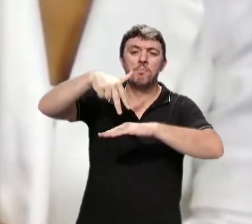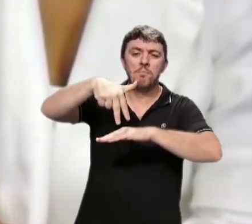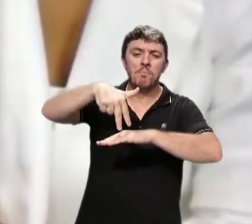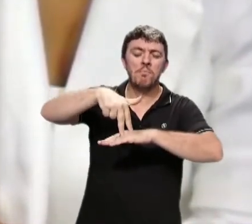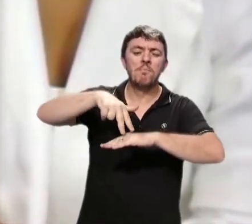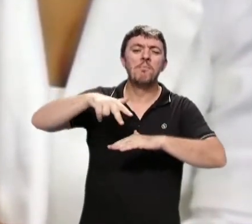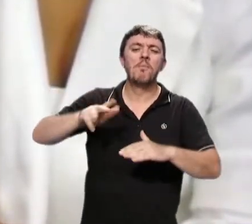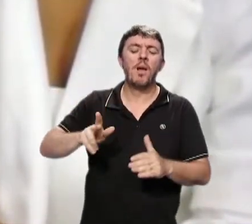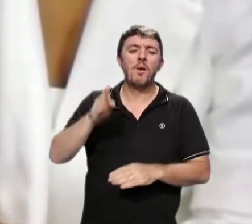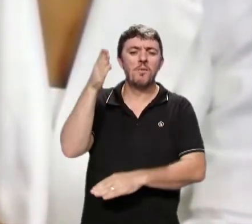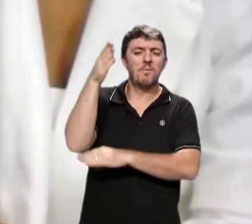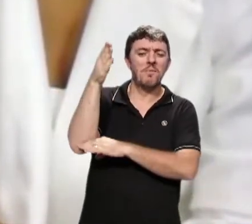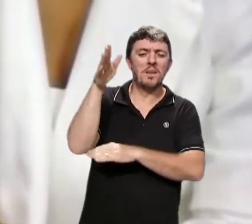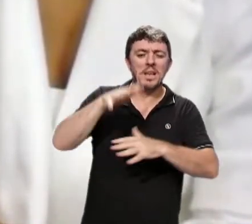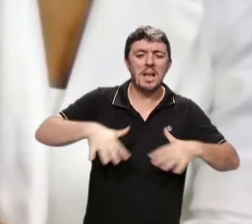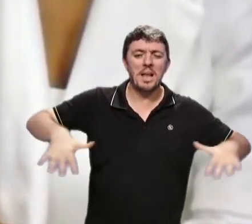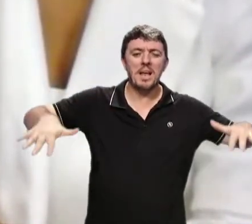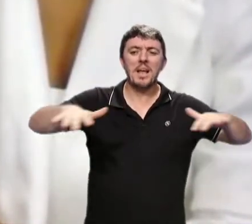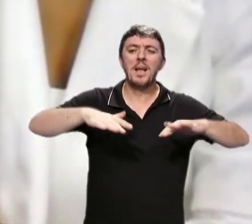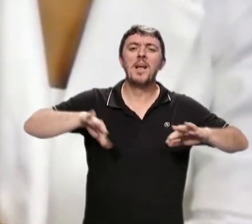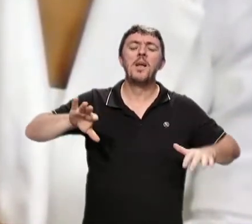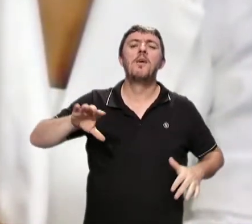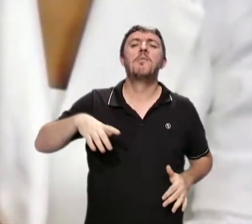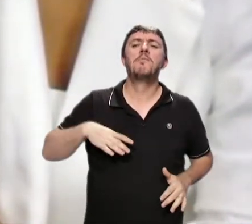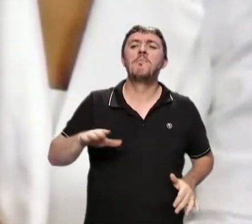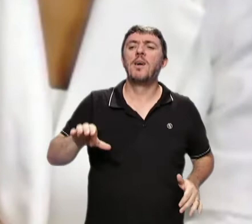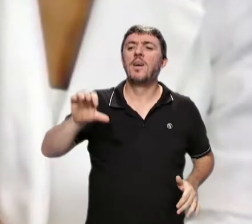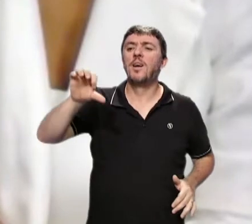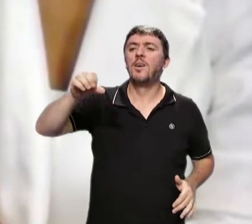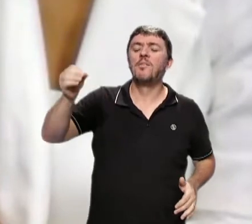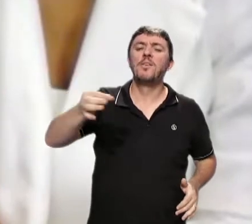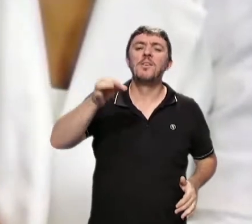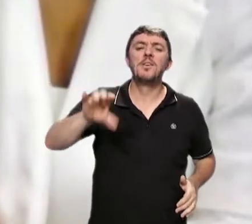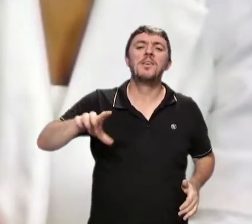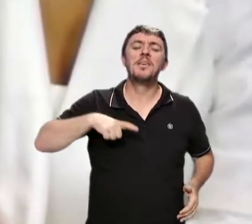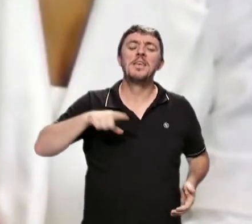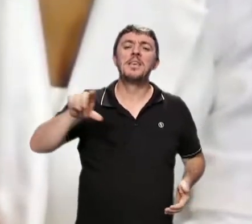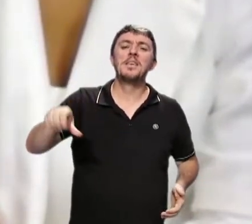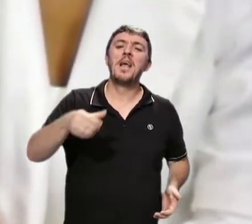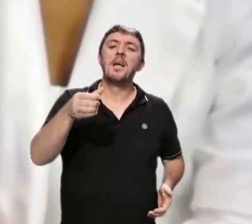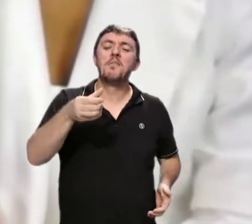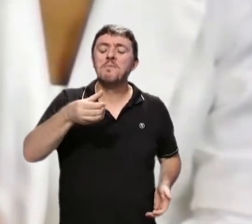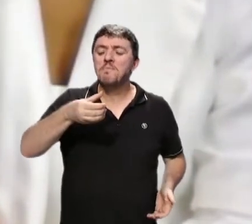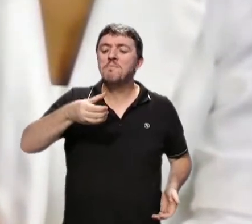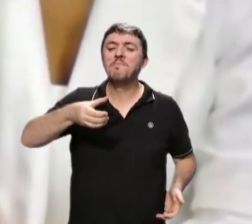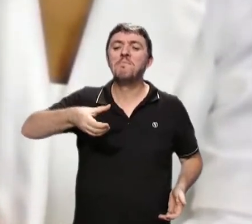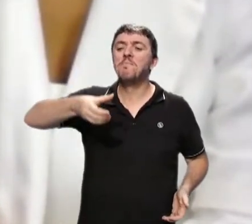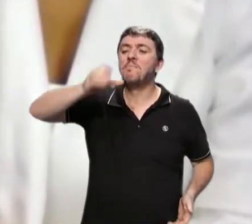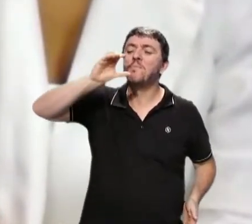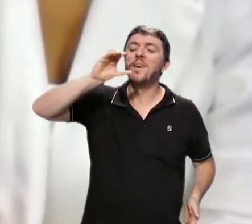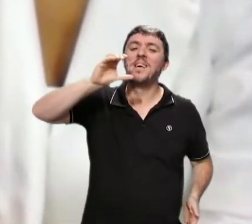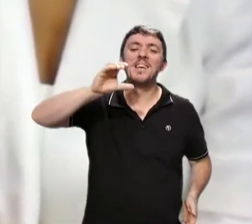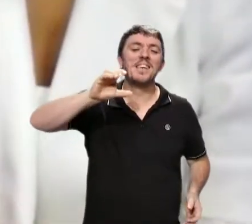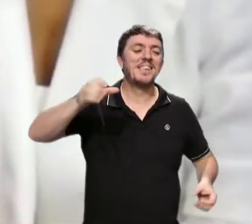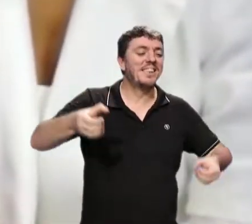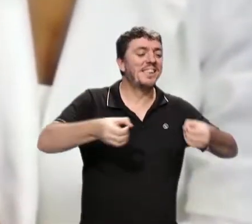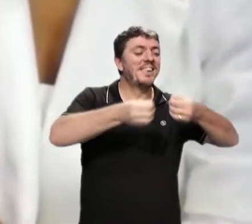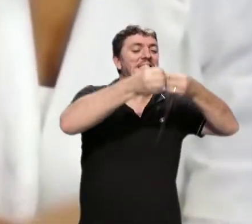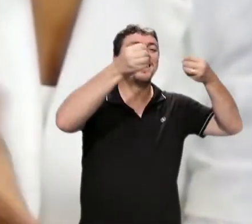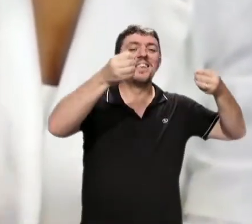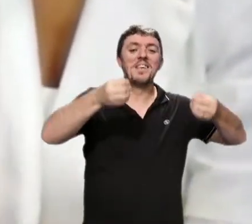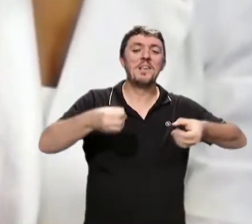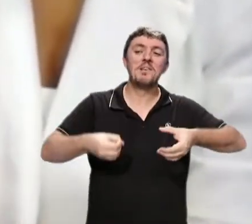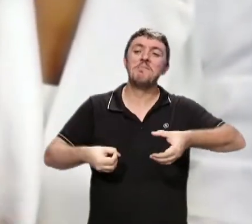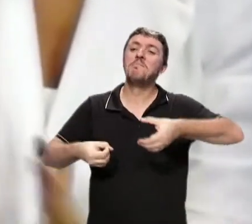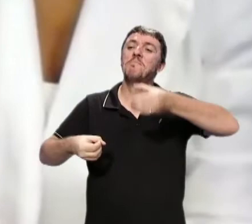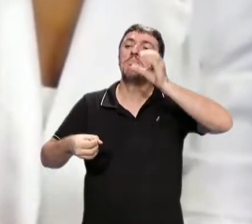mesmo tempo, 90% vocês estão com um drink na mão. É muito maravilhoso isso, né? Porque tudo se resolve no drink, no fim das contas, né? A palestra... A gente só topou